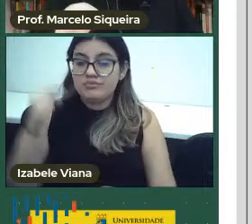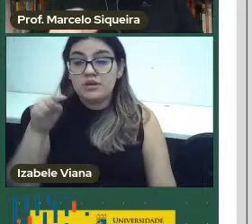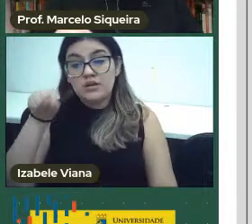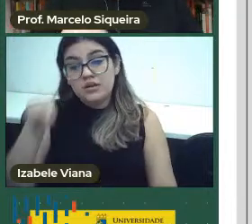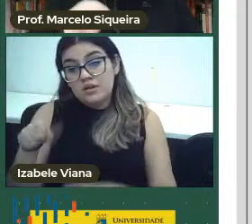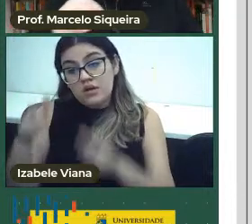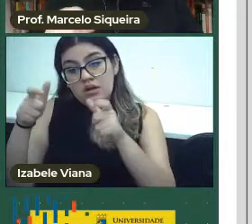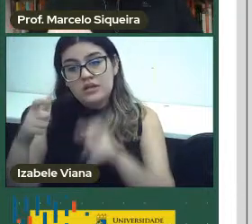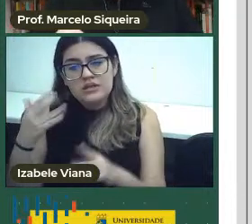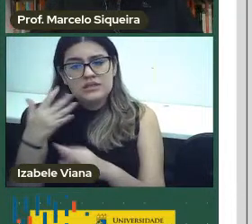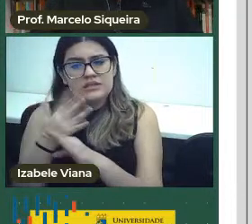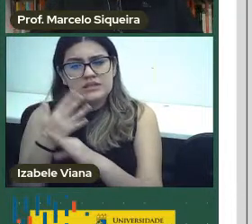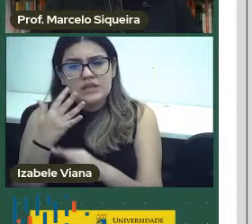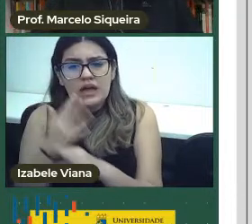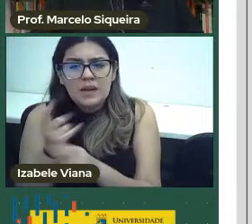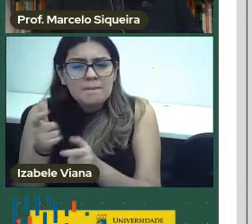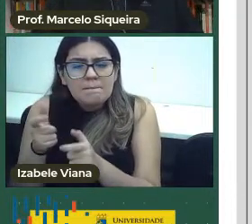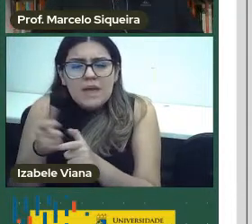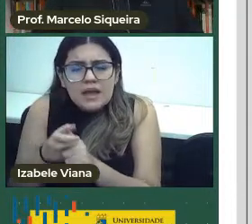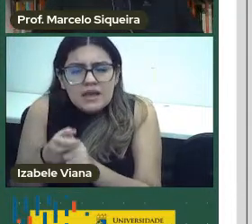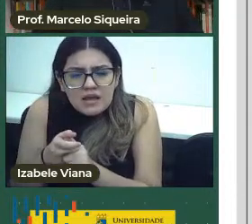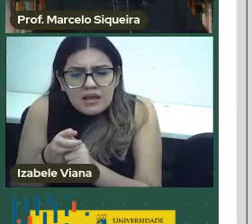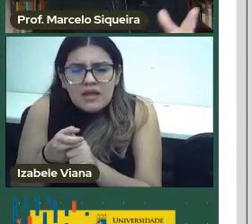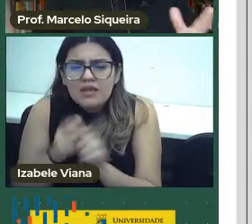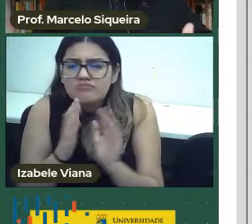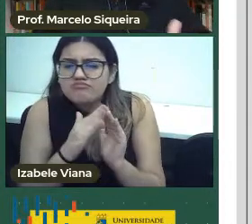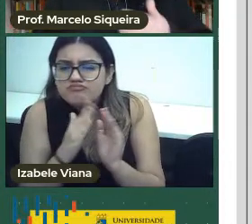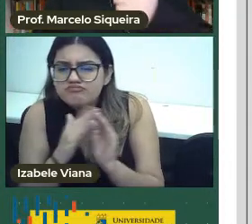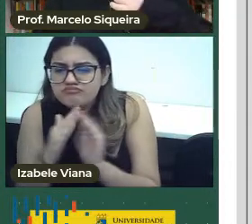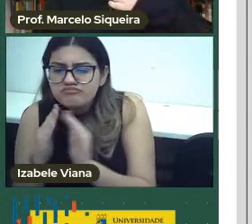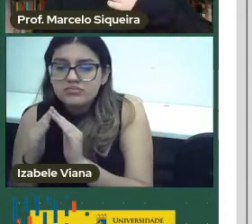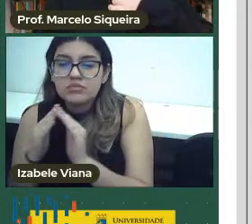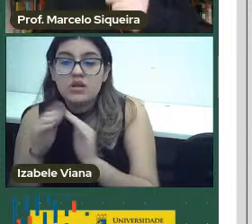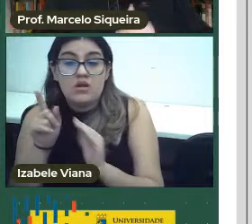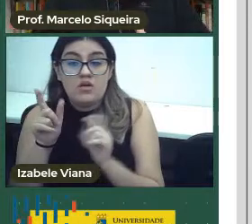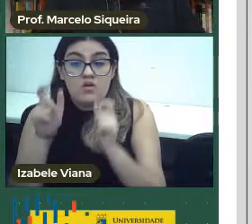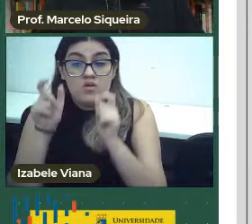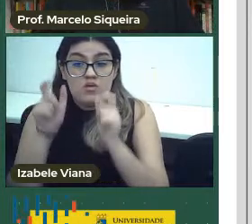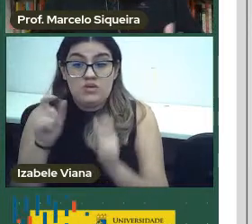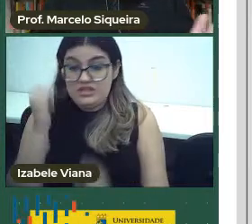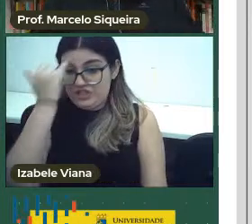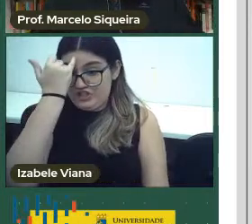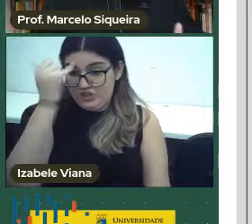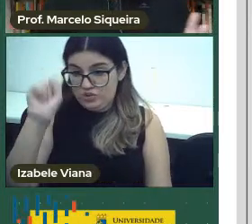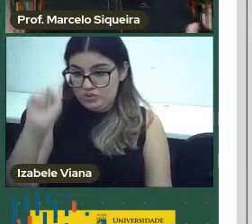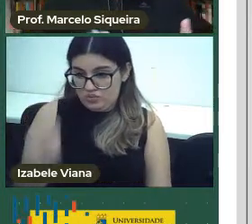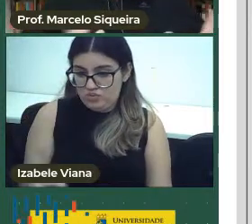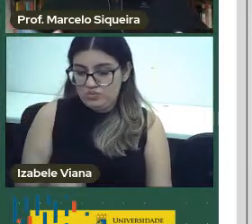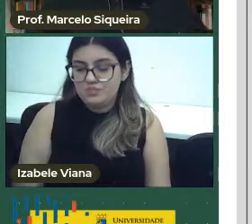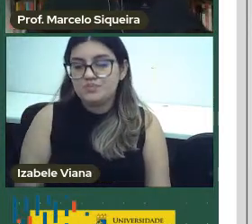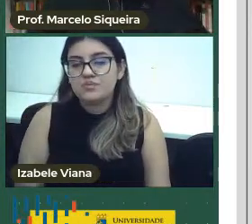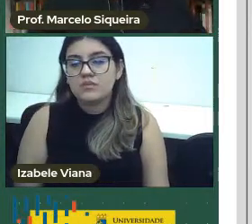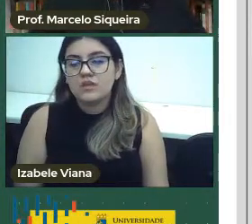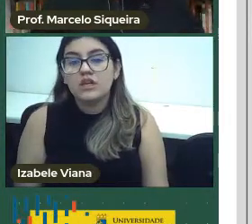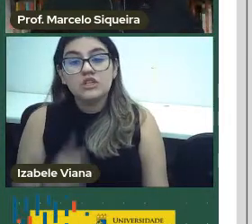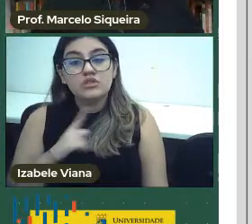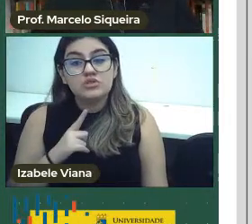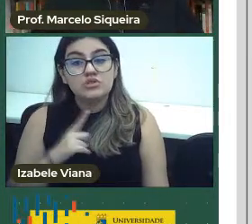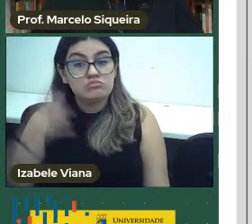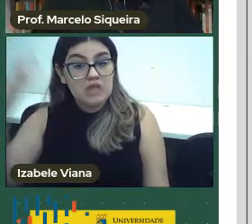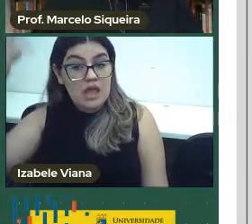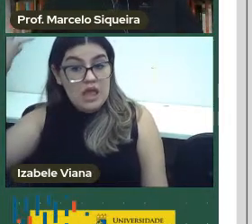cidade, um pequeno vilarejo, no sul da Índia, né, nela havia lá o rei, ali do